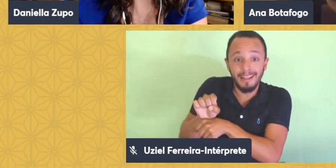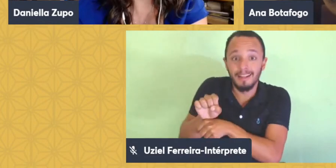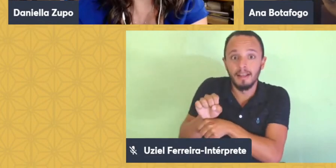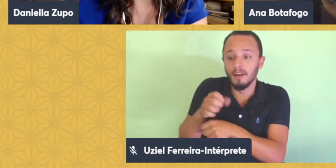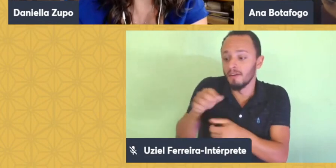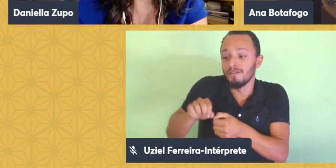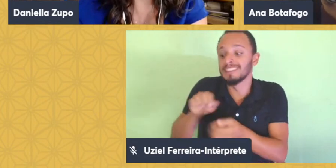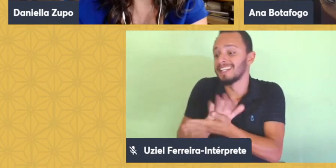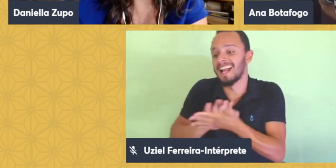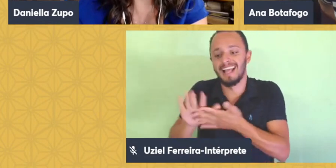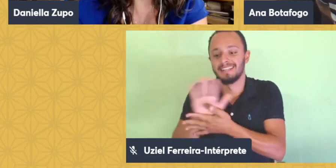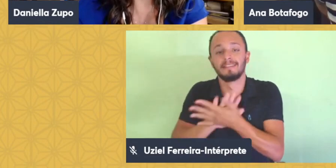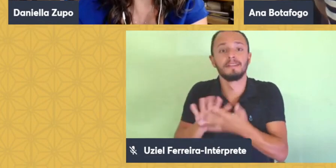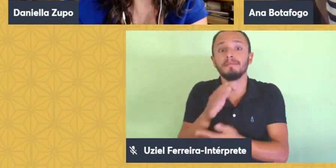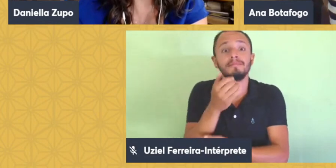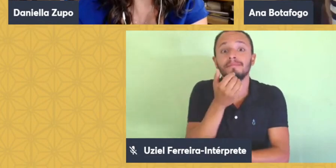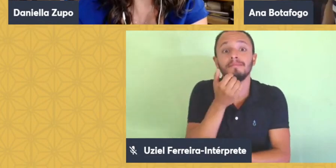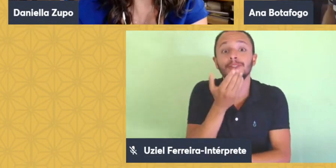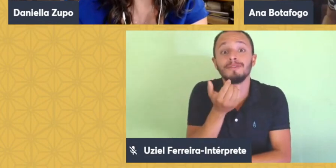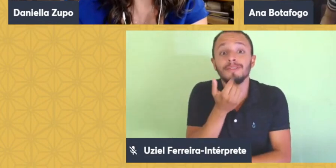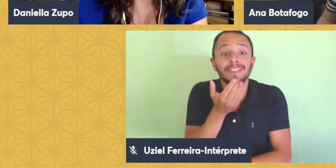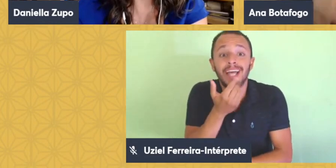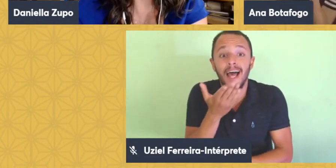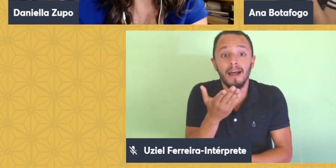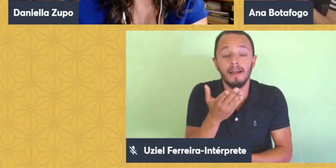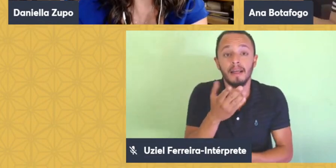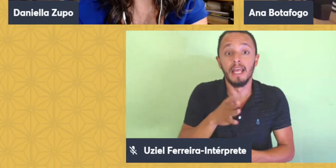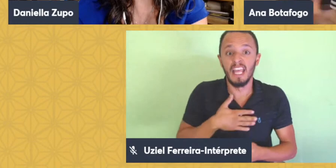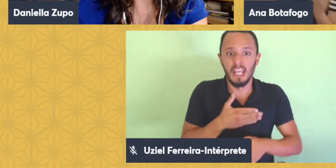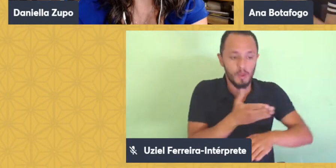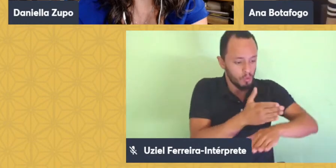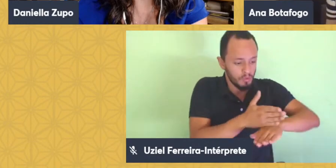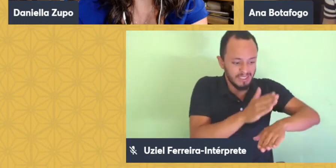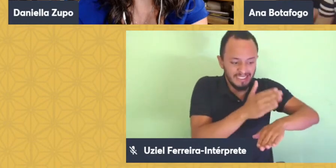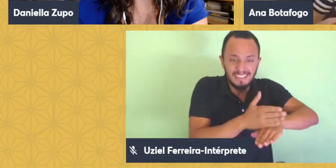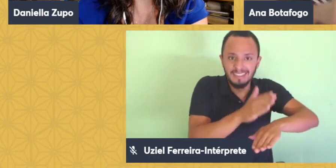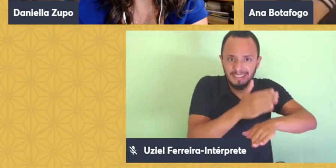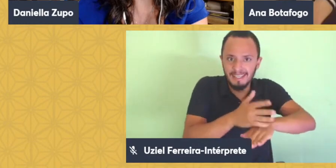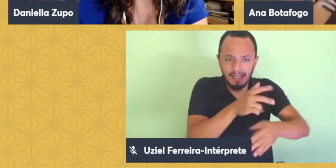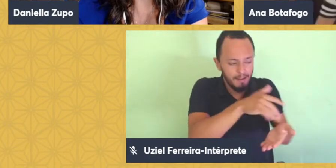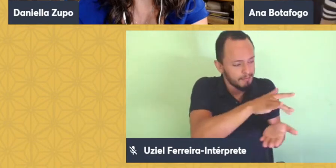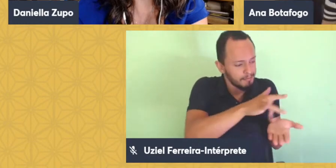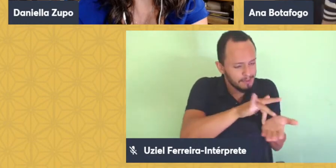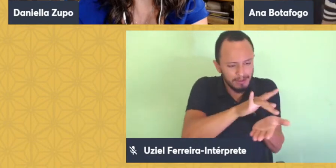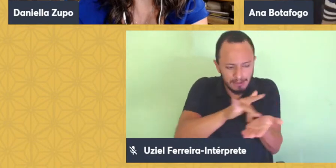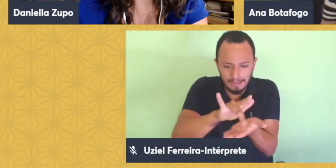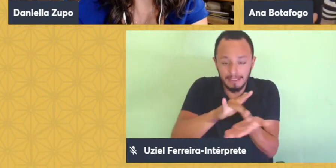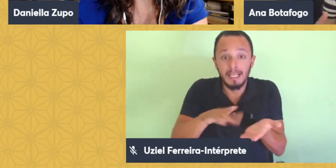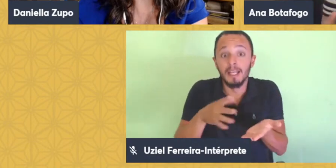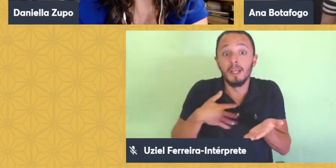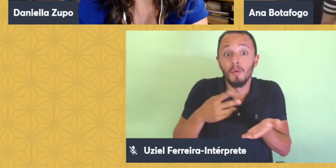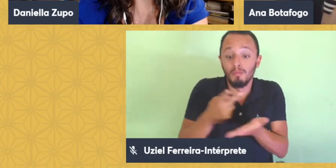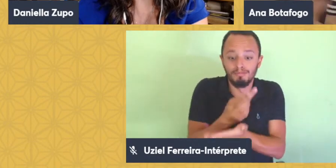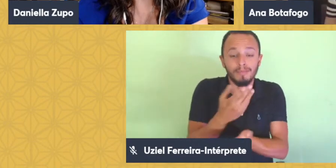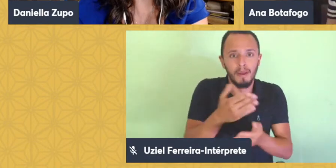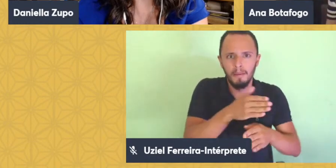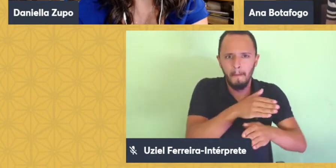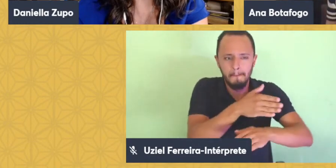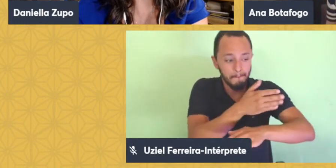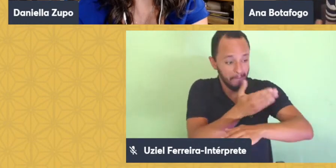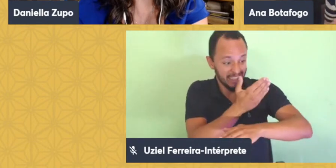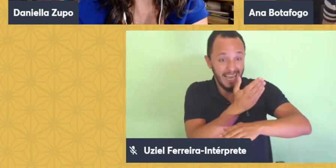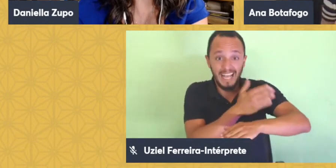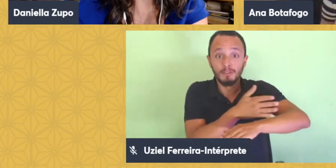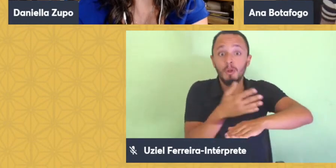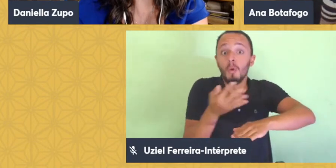acostumado logo quando eu diminuir minha carga horária eu tinha dores dores pelo corpo Como assim acordava à noite porque eu